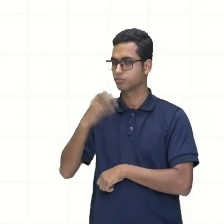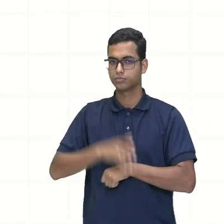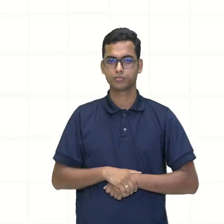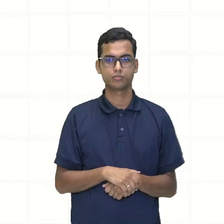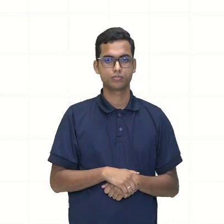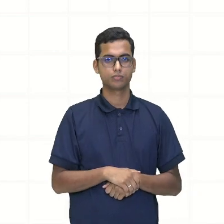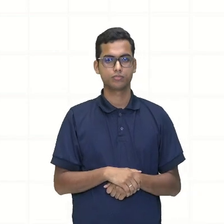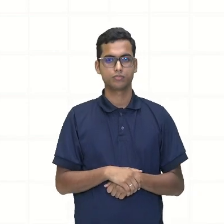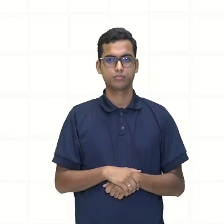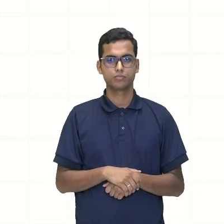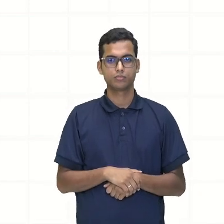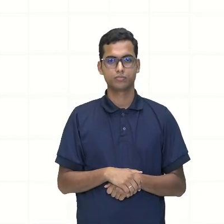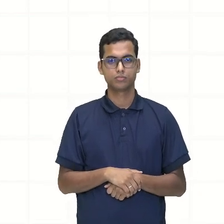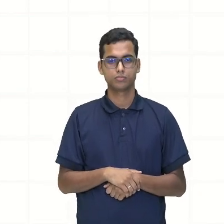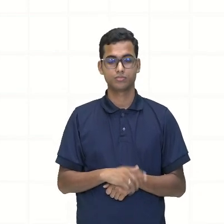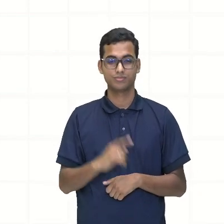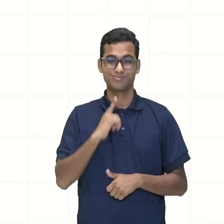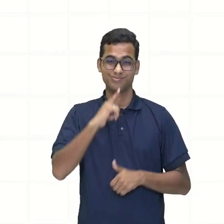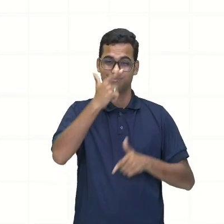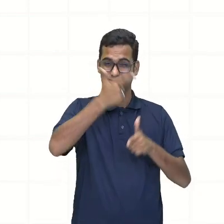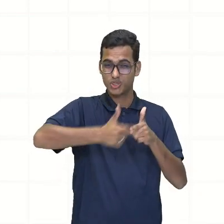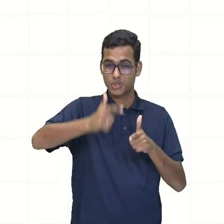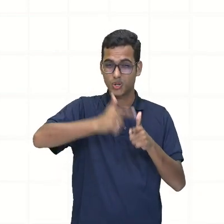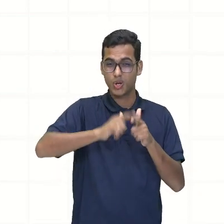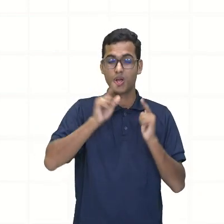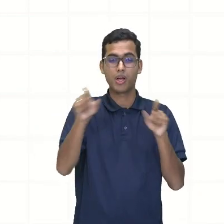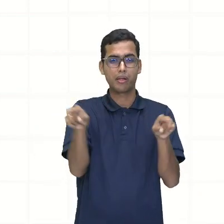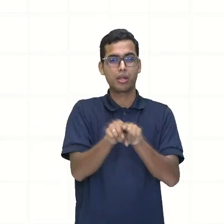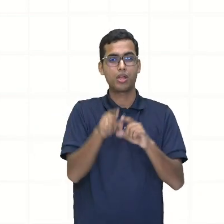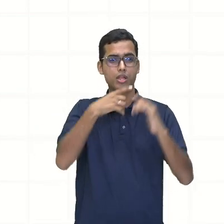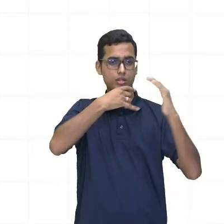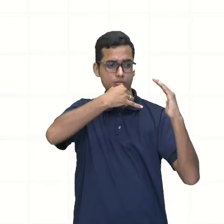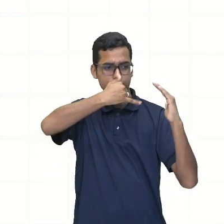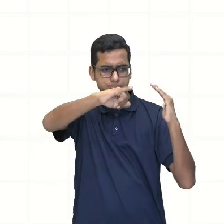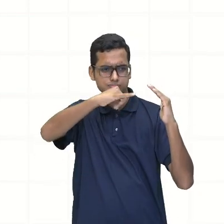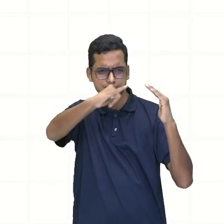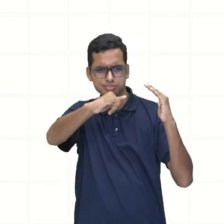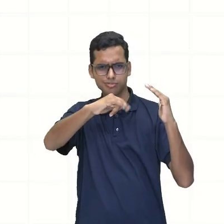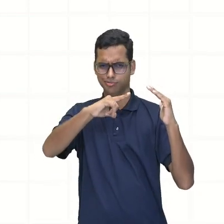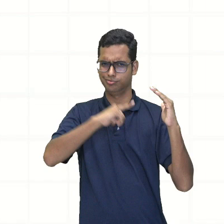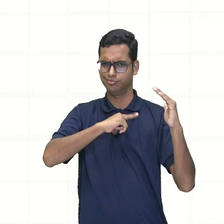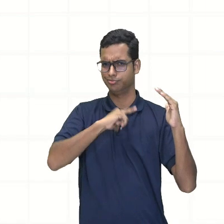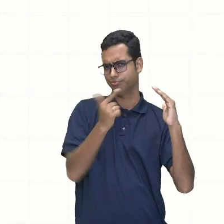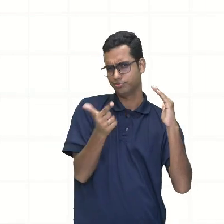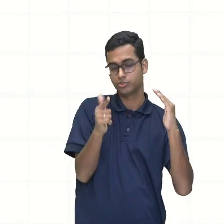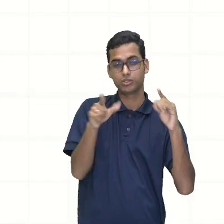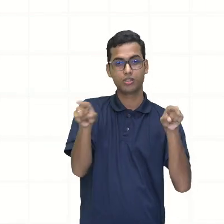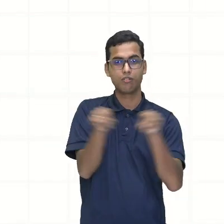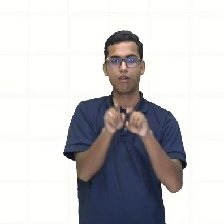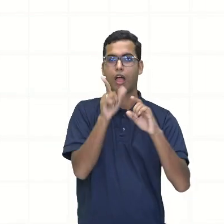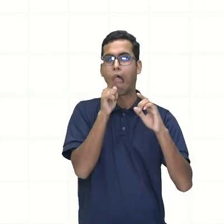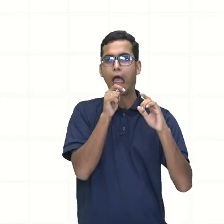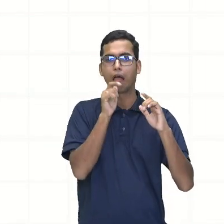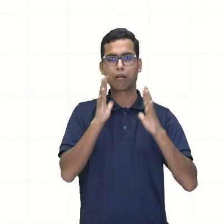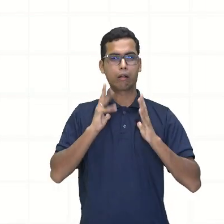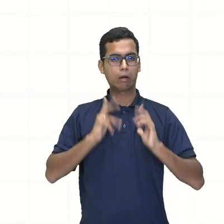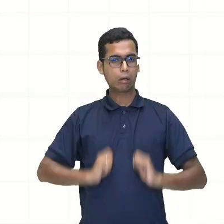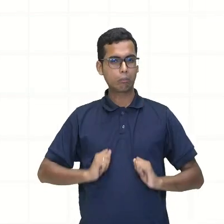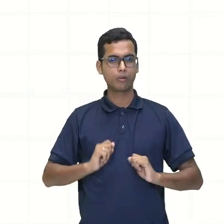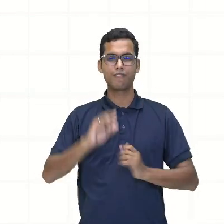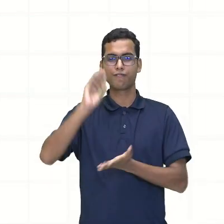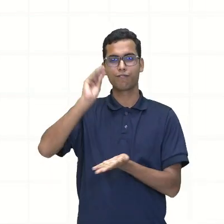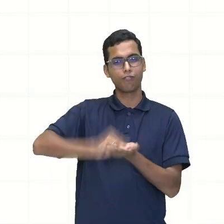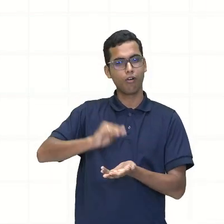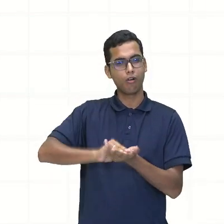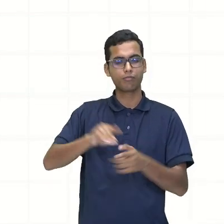aqui, e tem um problema, não possuem energia elétrica, água encanada e saneamento básico. Então, esses são